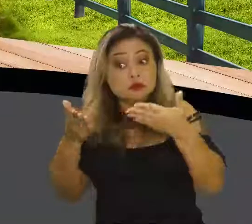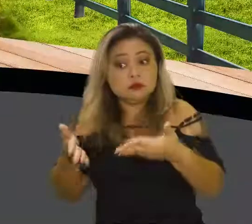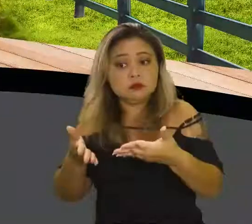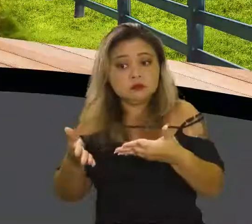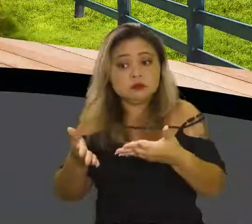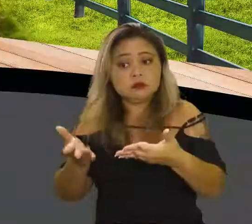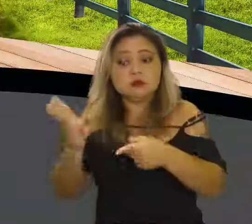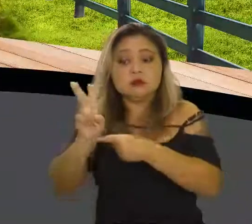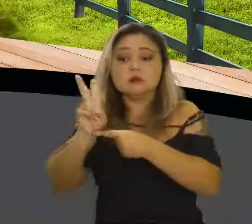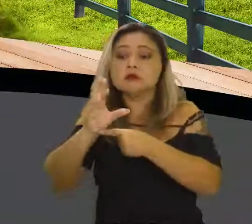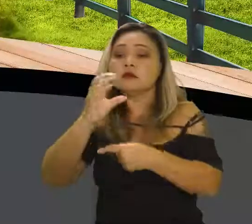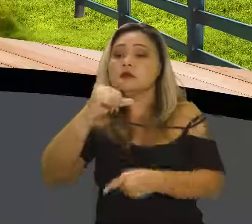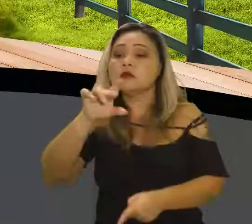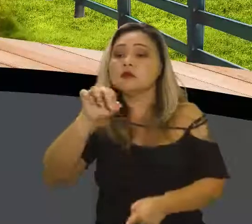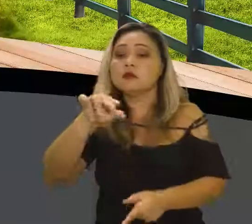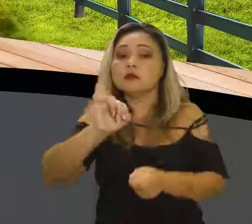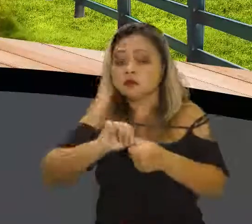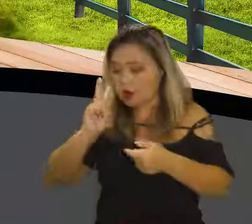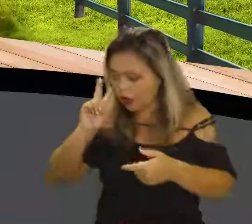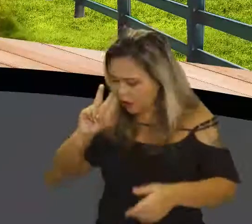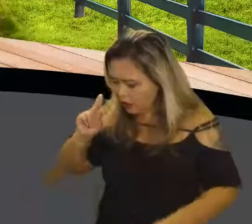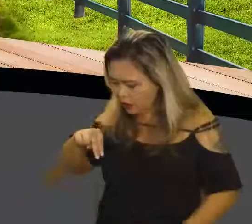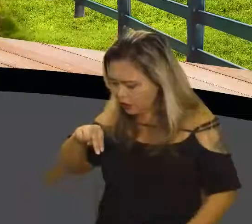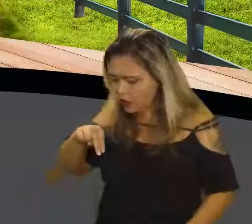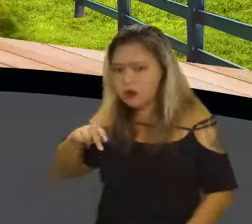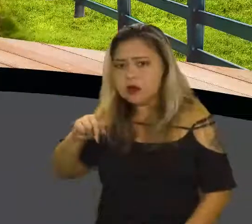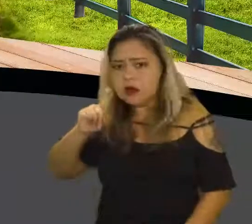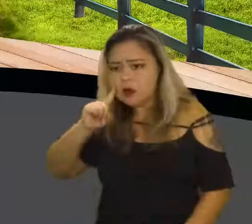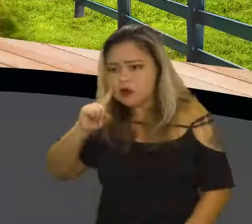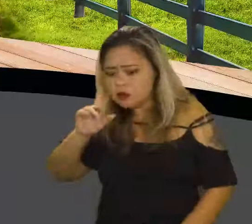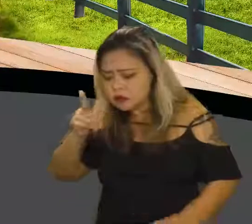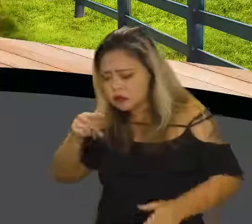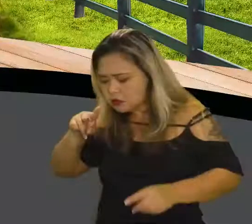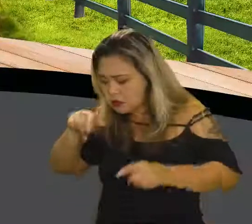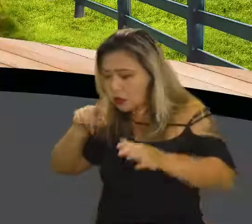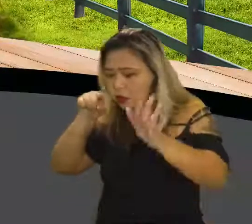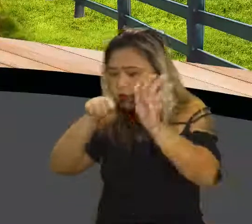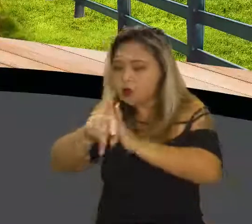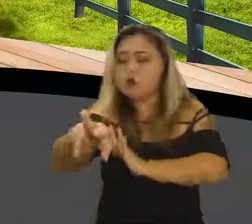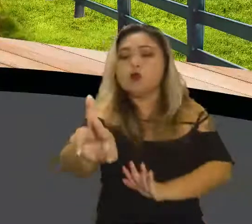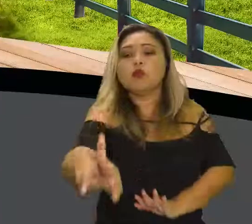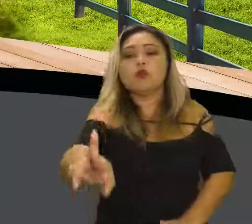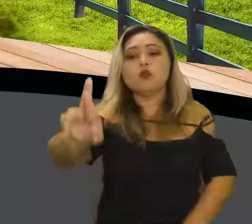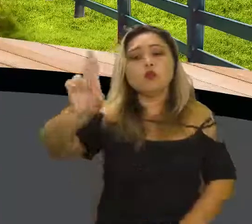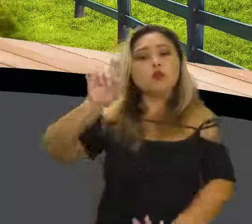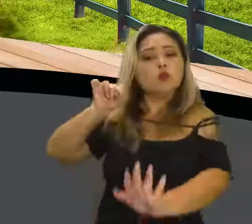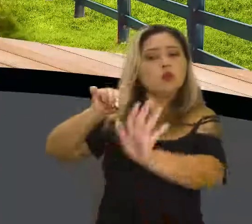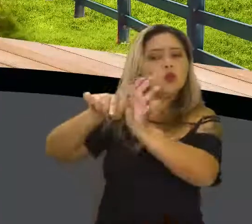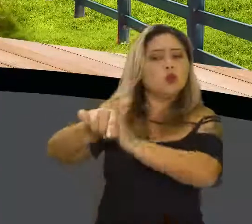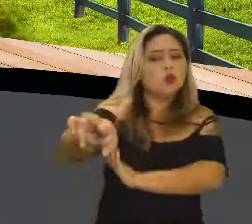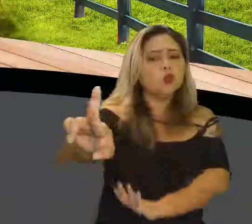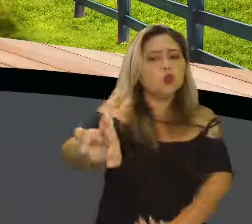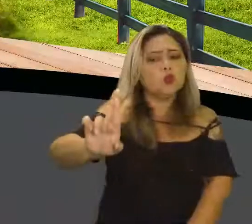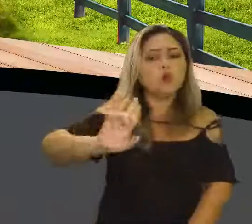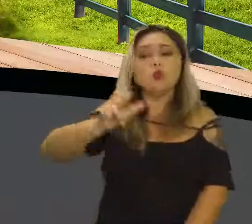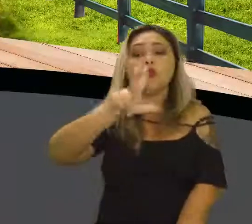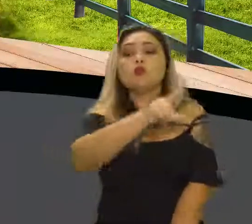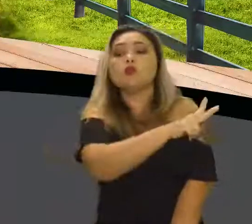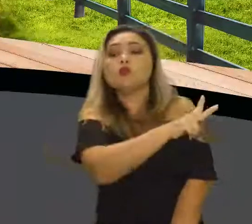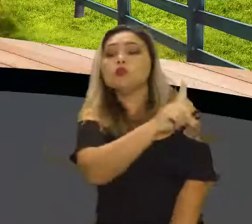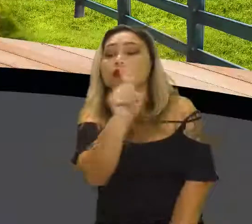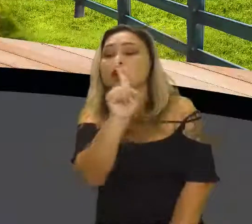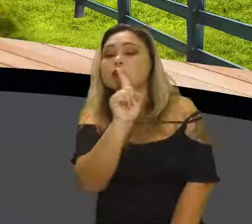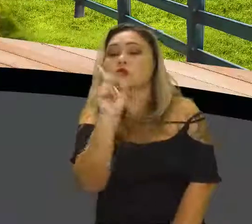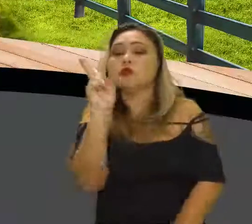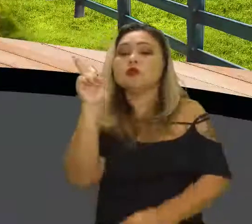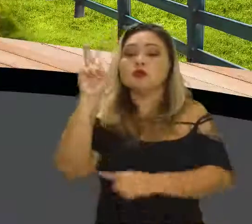específicas aí de criação de codorna, eu já vou colocando um quiz, tá? Aí falando assim, ó, o pessoal lá de Vilhena, ou